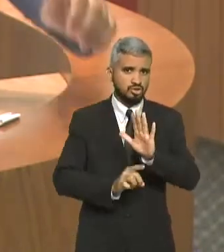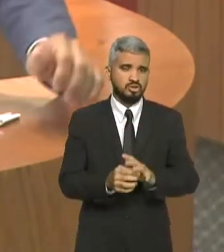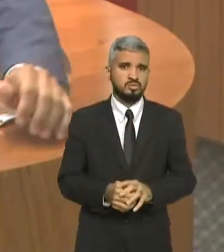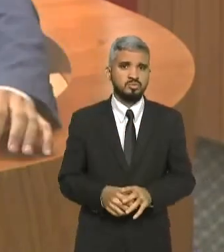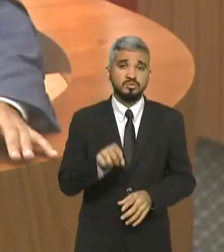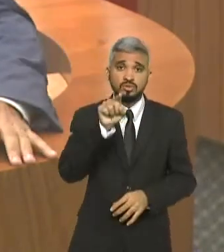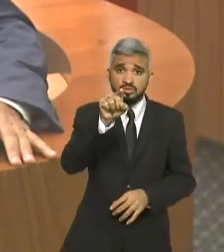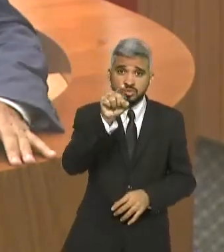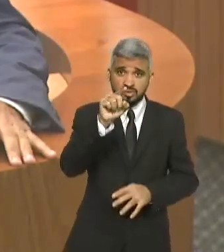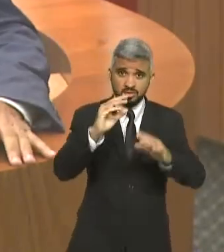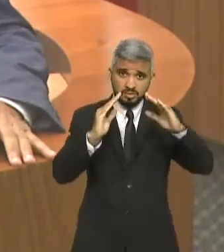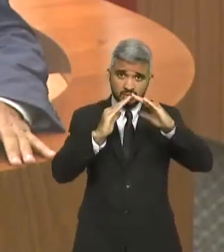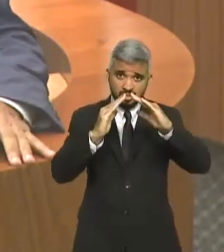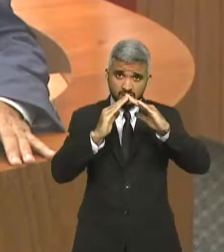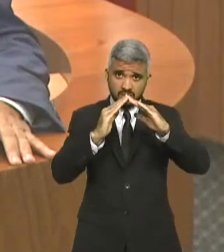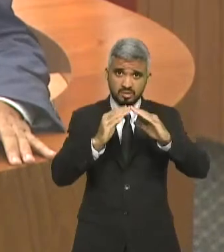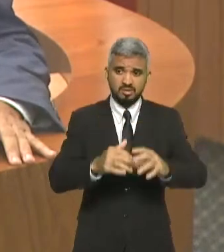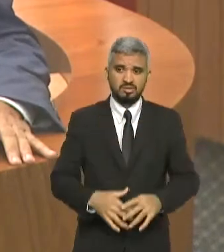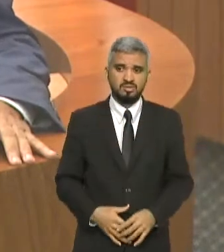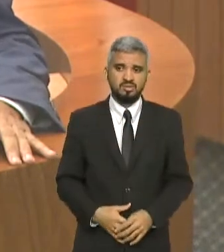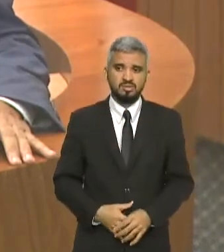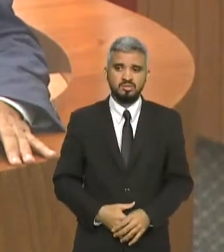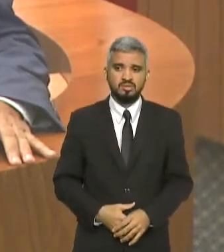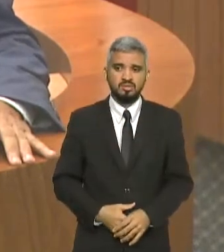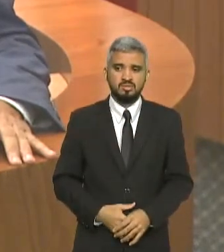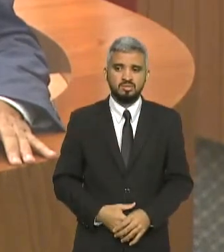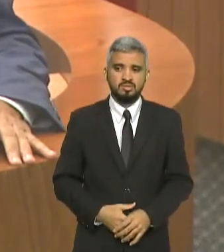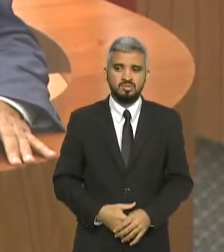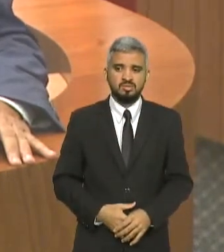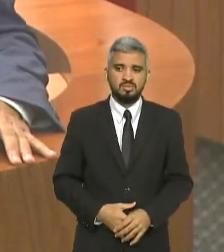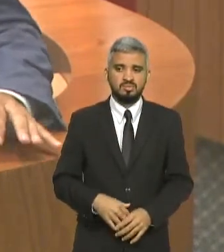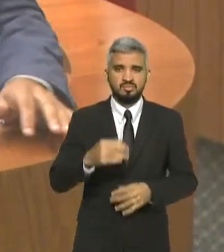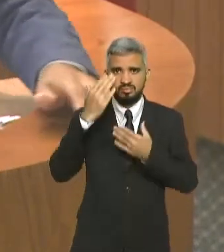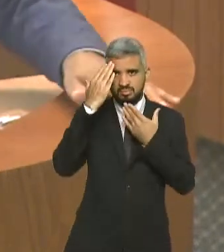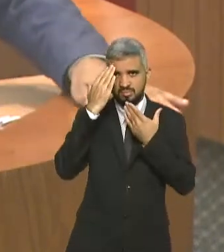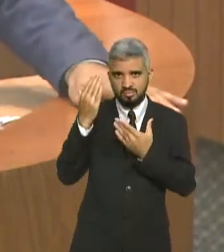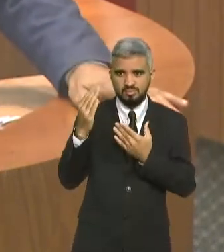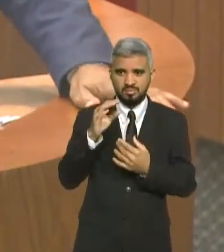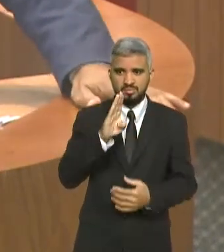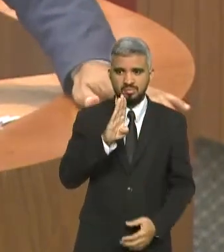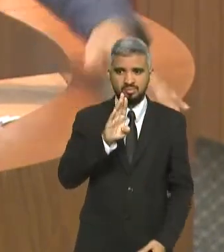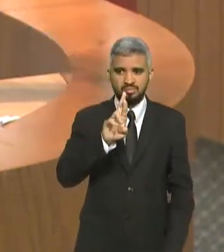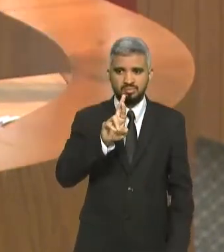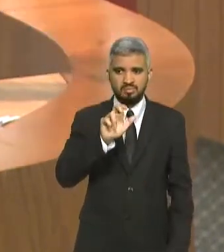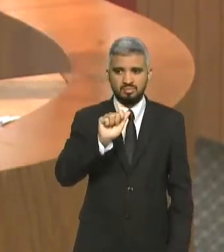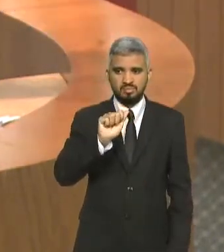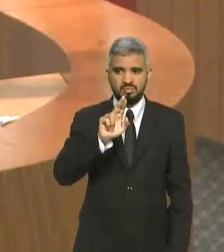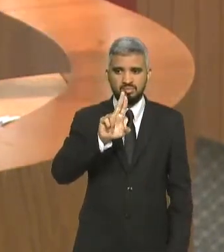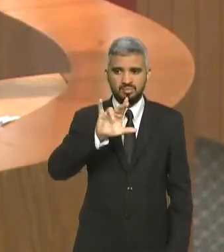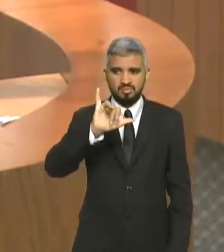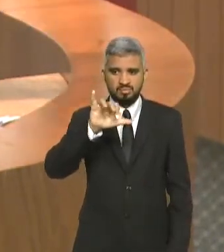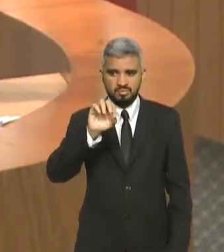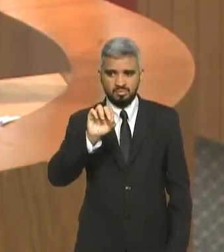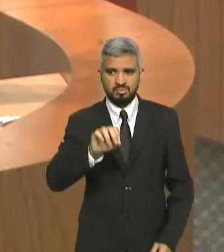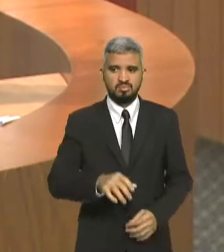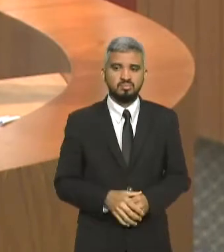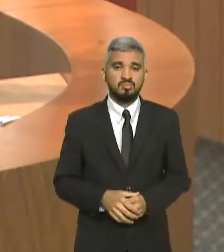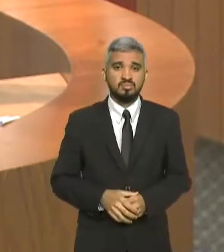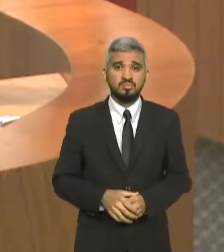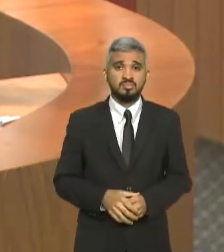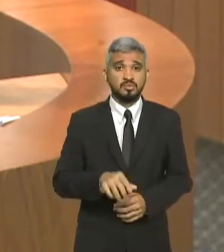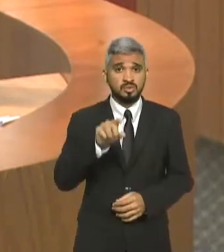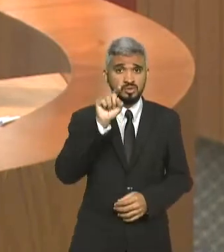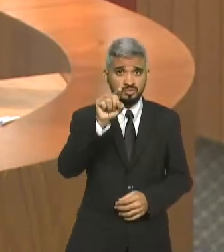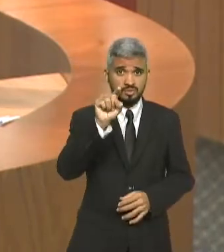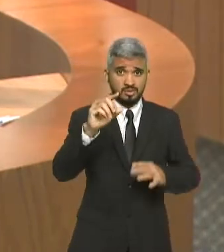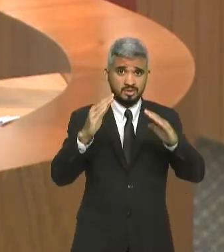em casa. Muito obrigado, meu amigo Braulio, muito obrigado. Você que está em casa, a